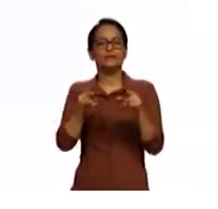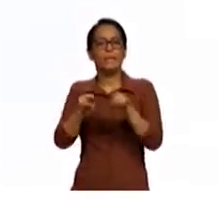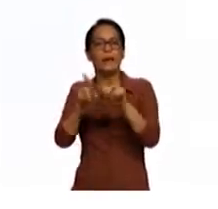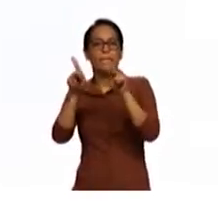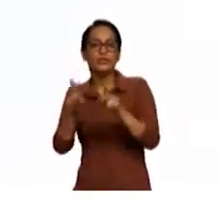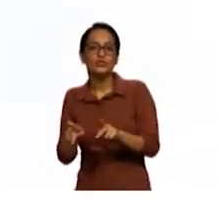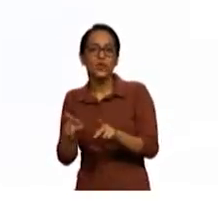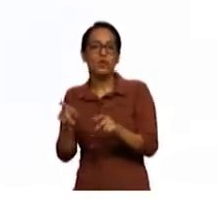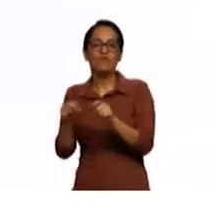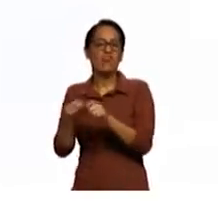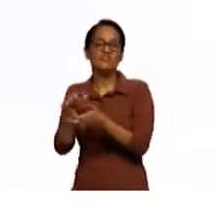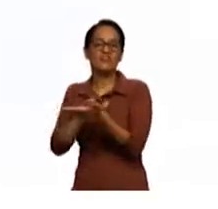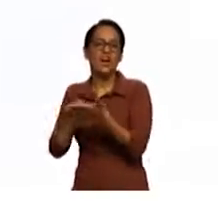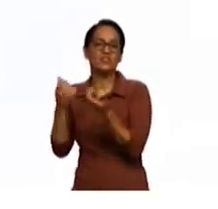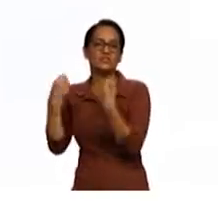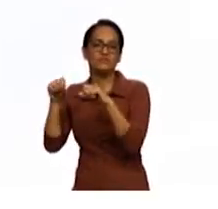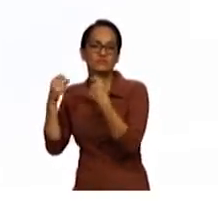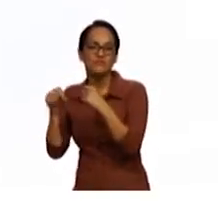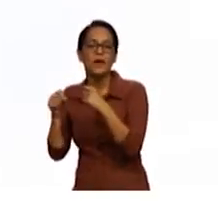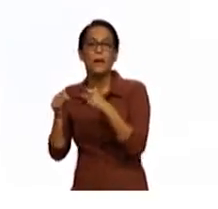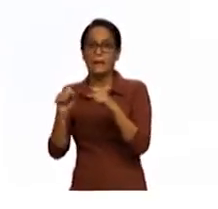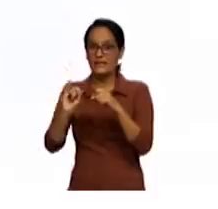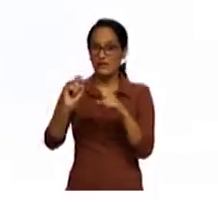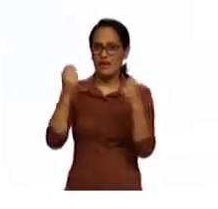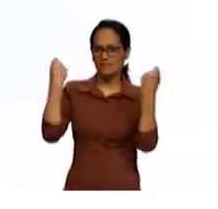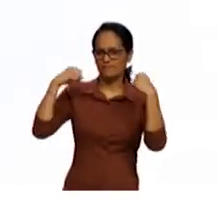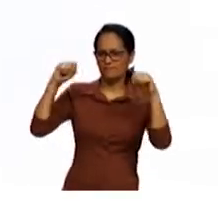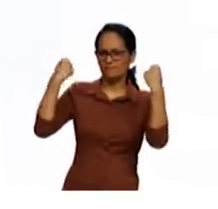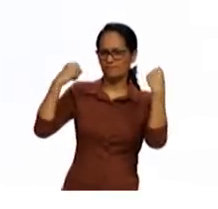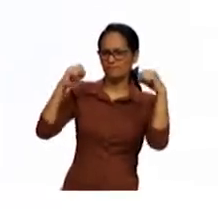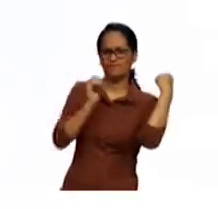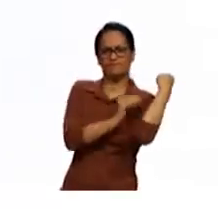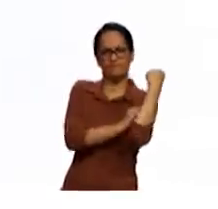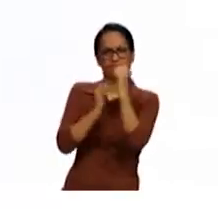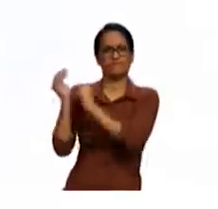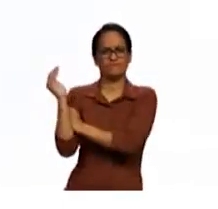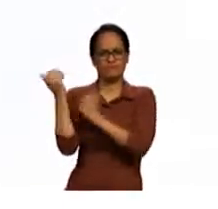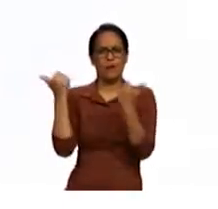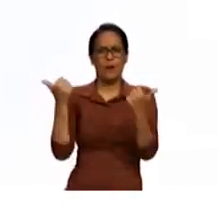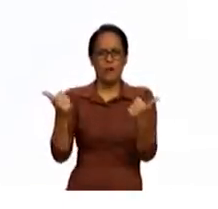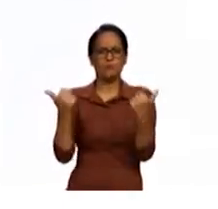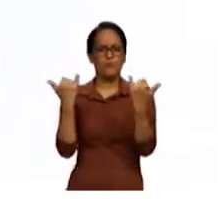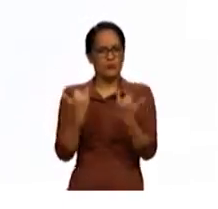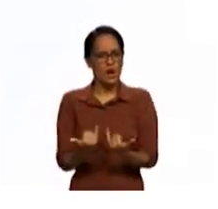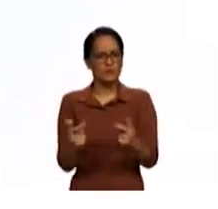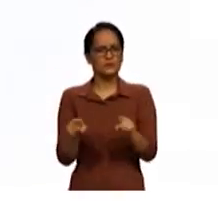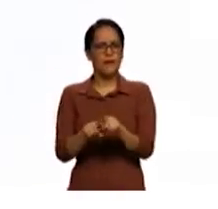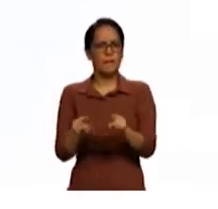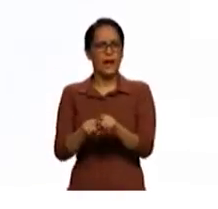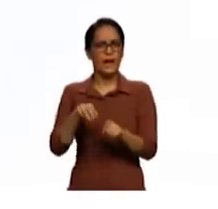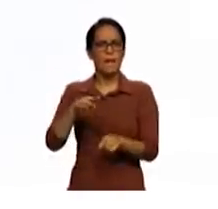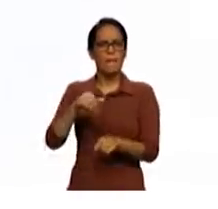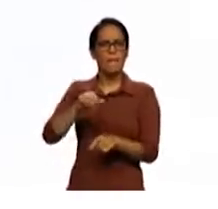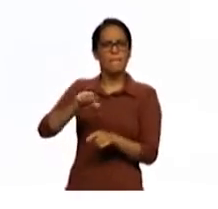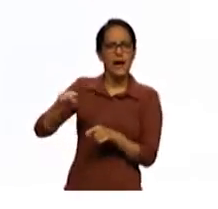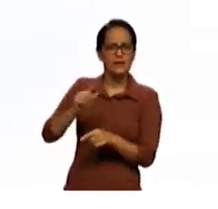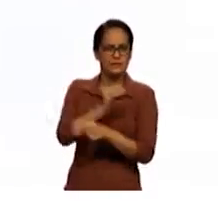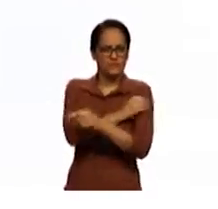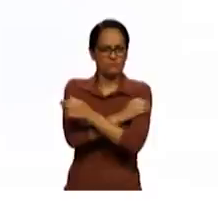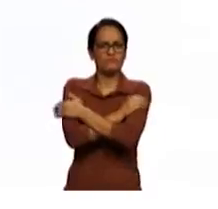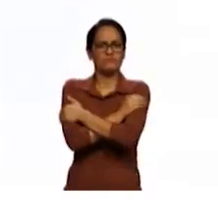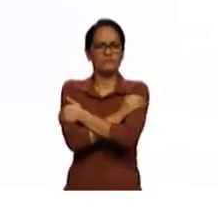sedentários, visando ganho de força, de massa muscular e perda de gordura. Verifica-se o uso